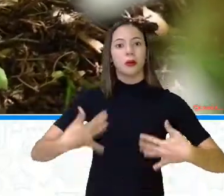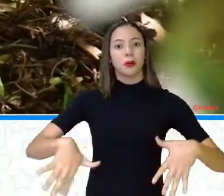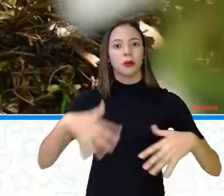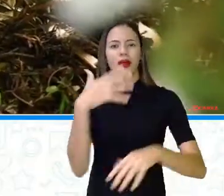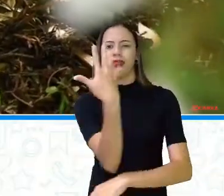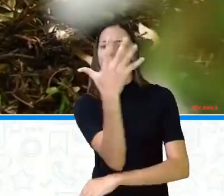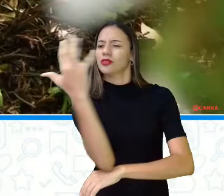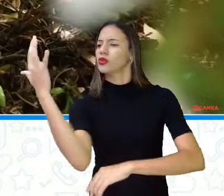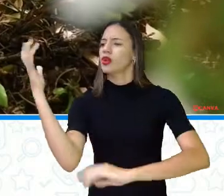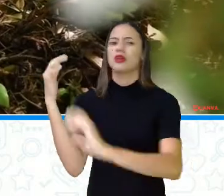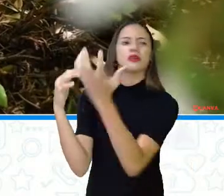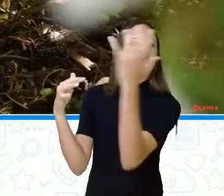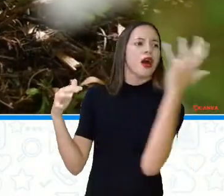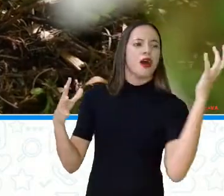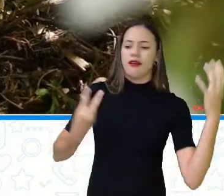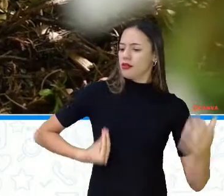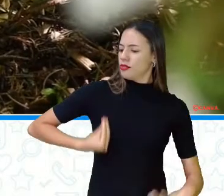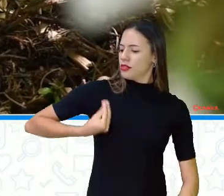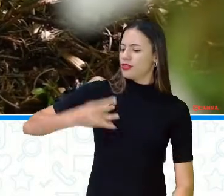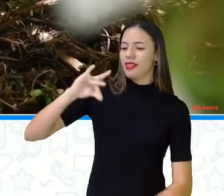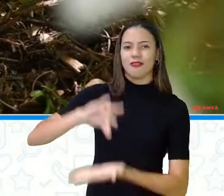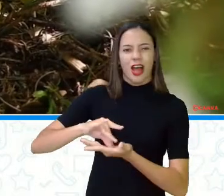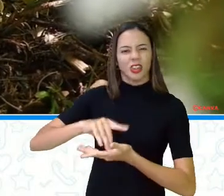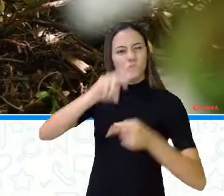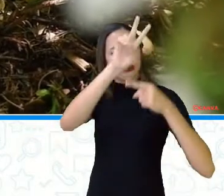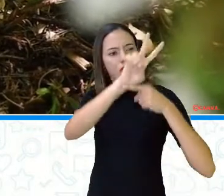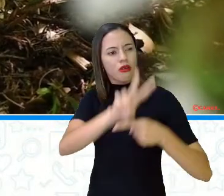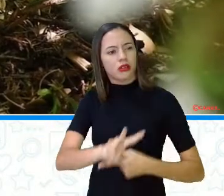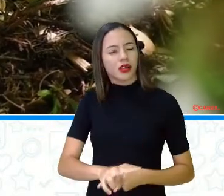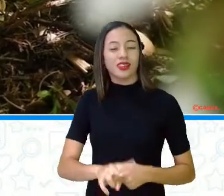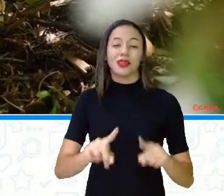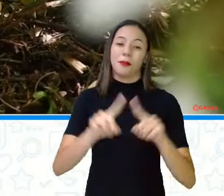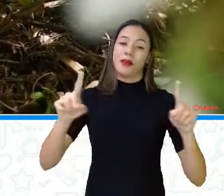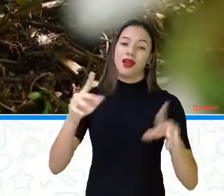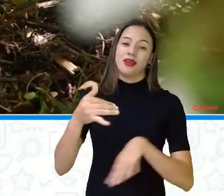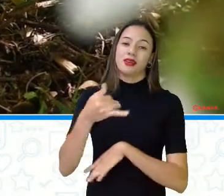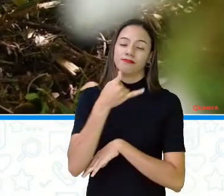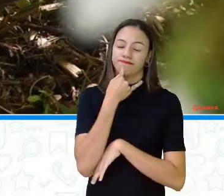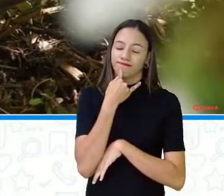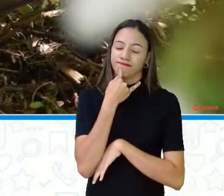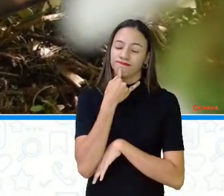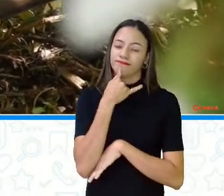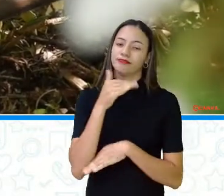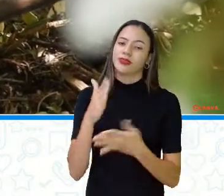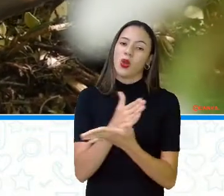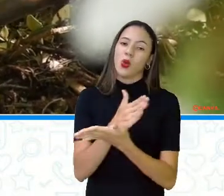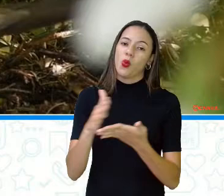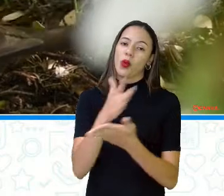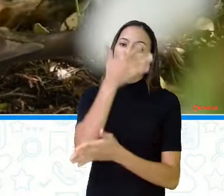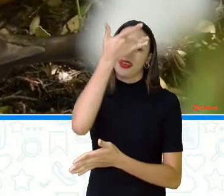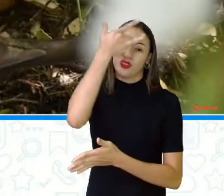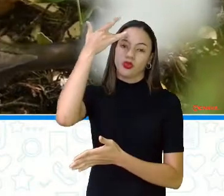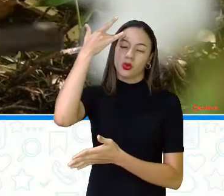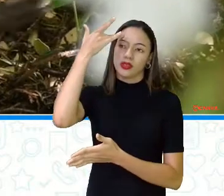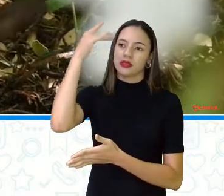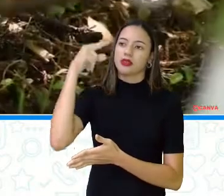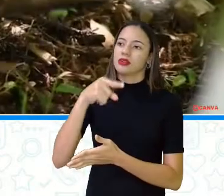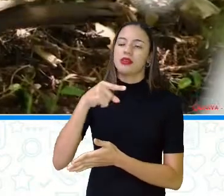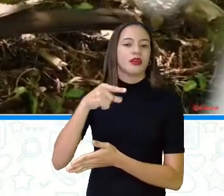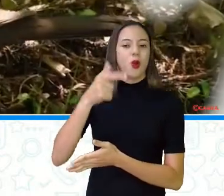natureza viva, preservada, que infelizmente algumas pessoas ainda não têm